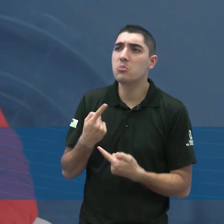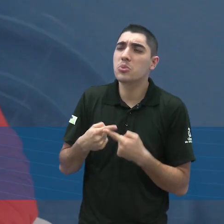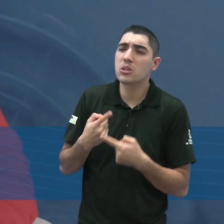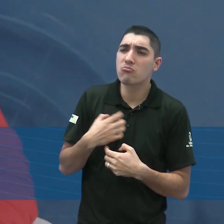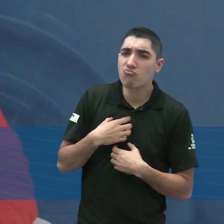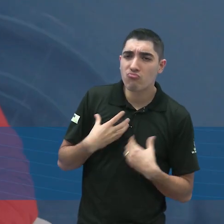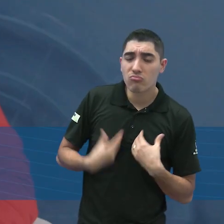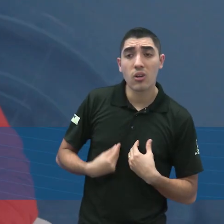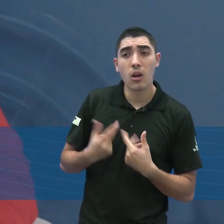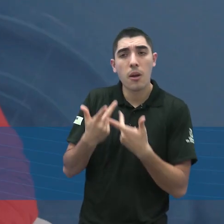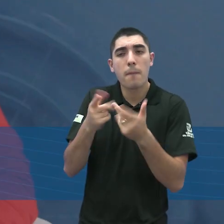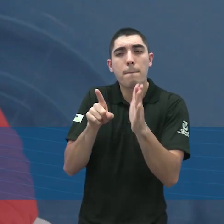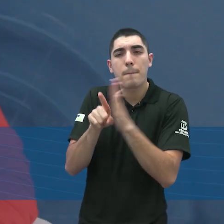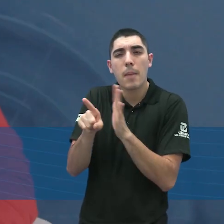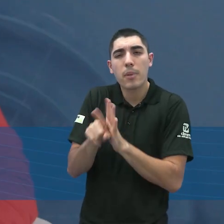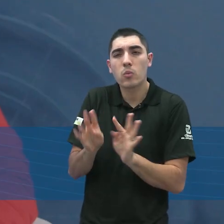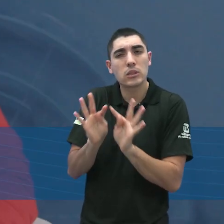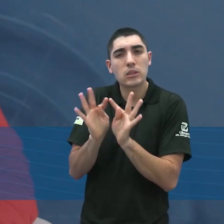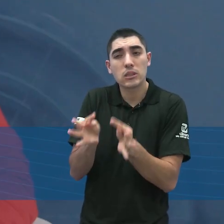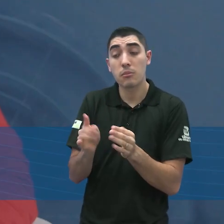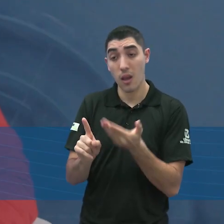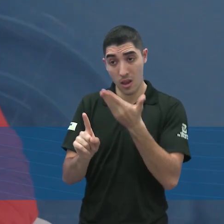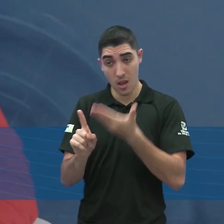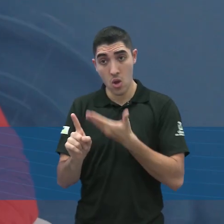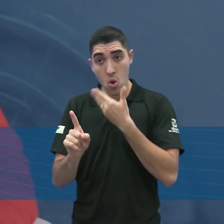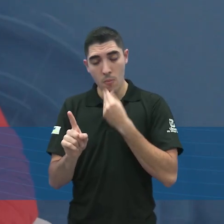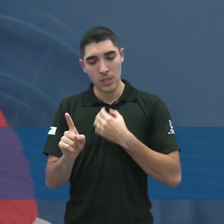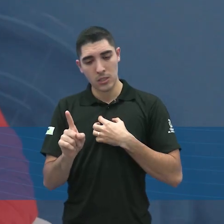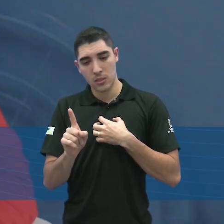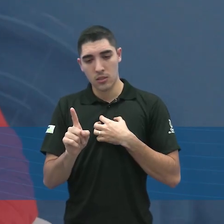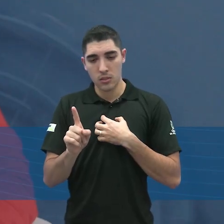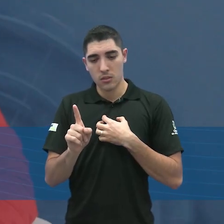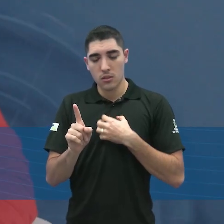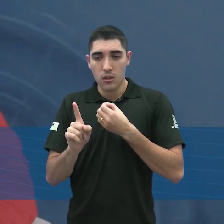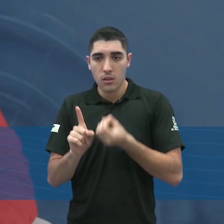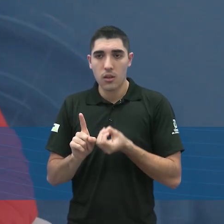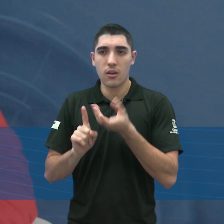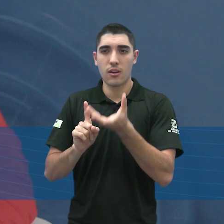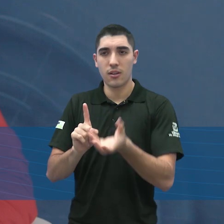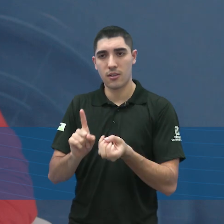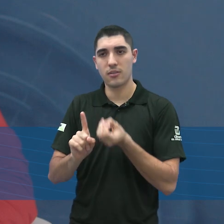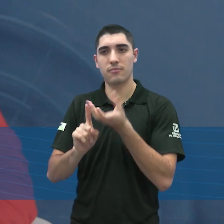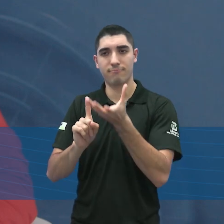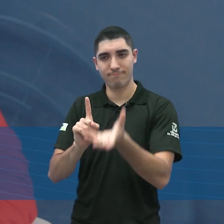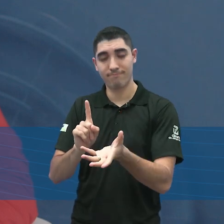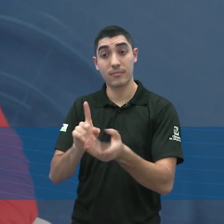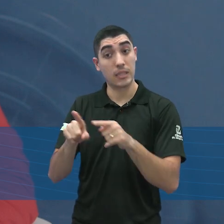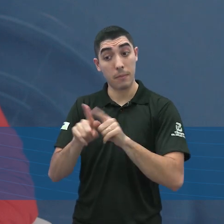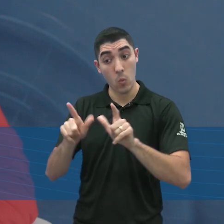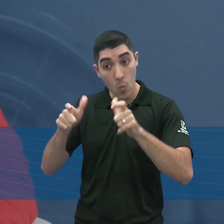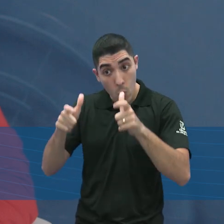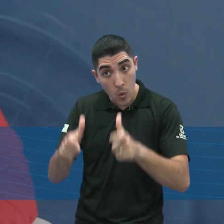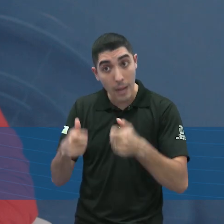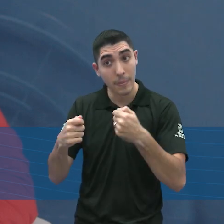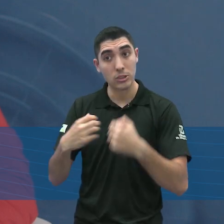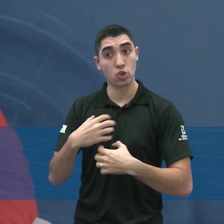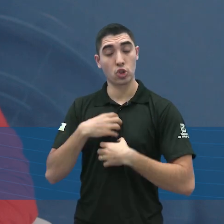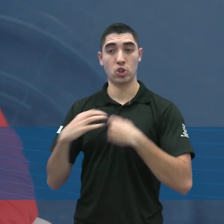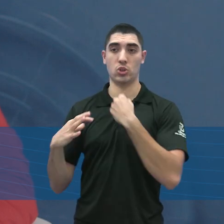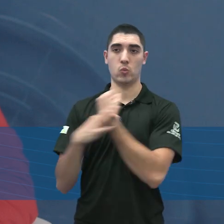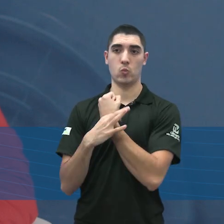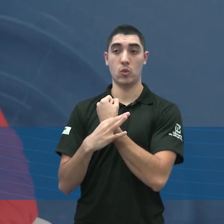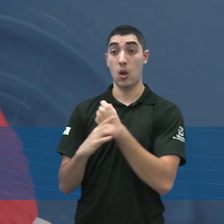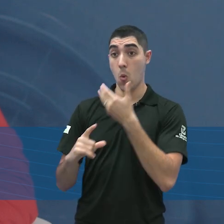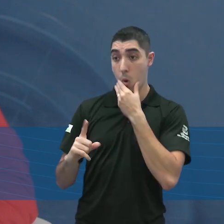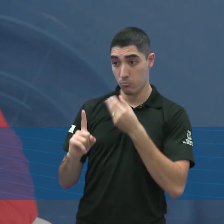sentindo isso. Questionamentos simples podem fazer com que o homem ele se sinta um pouco mais à vontade. E um ambiente seguro.